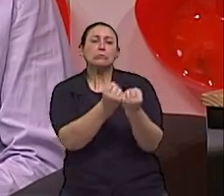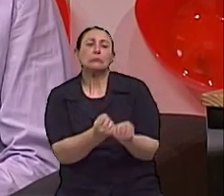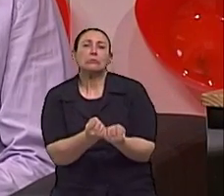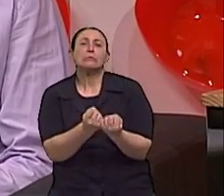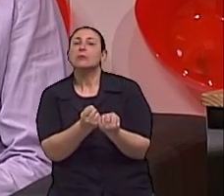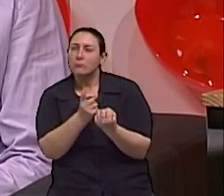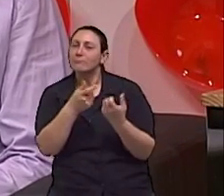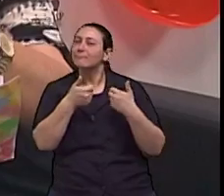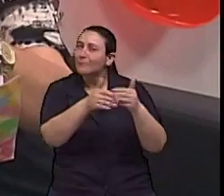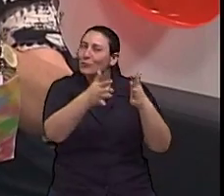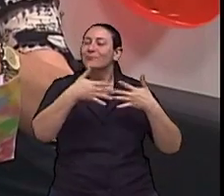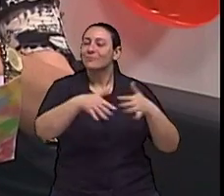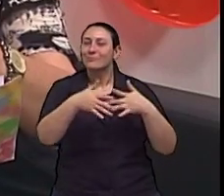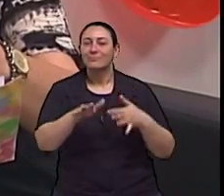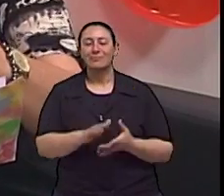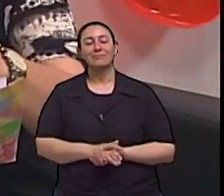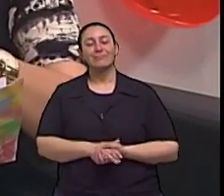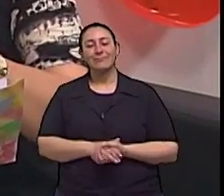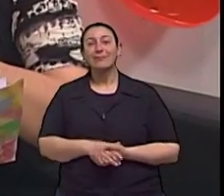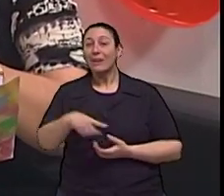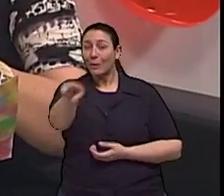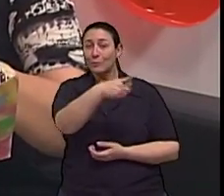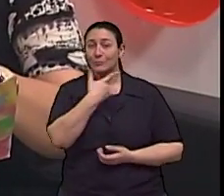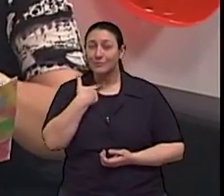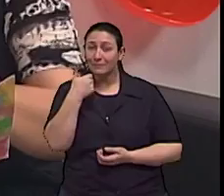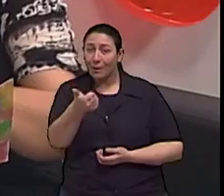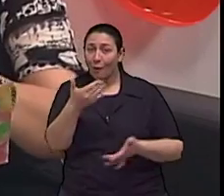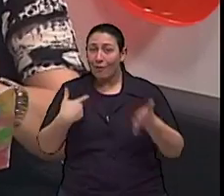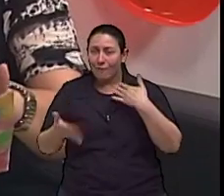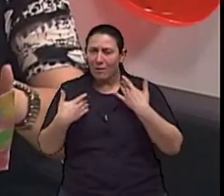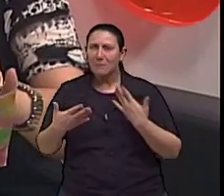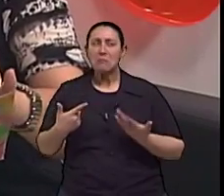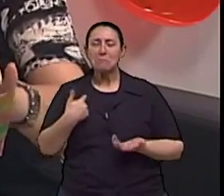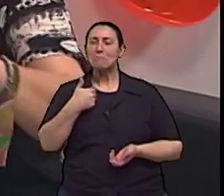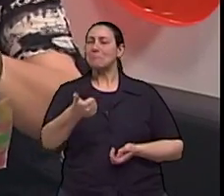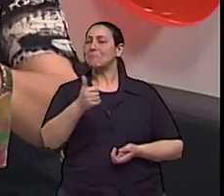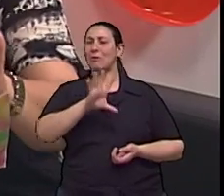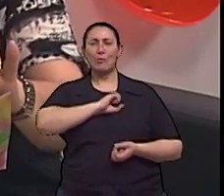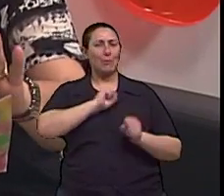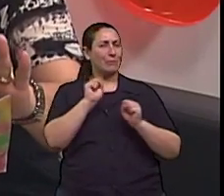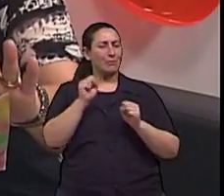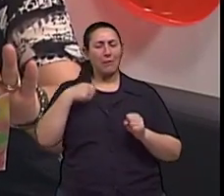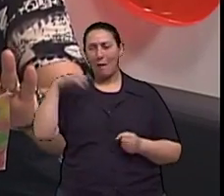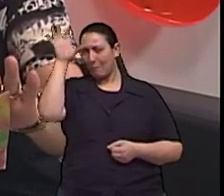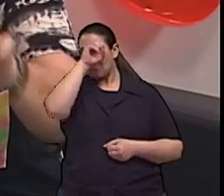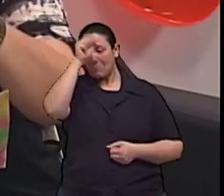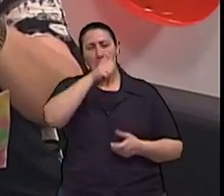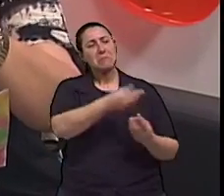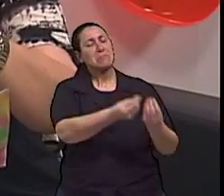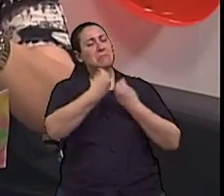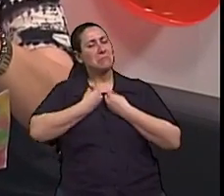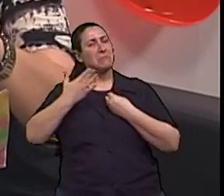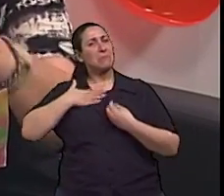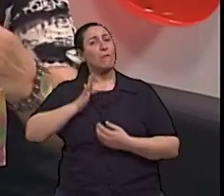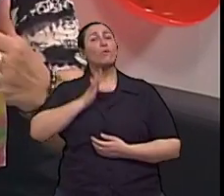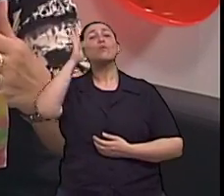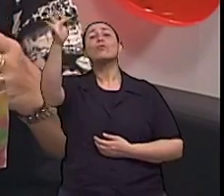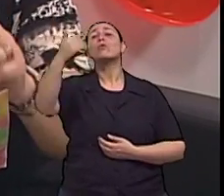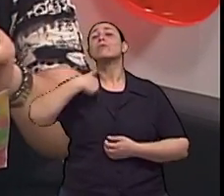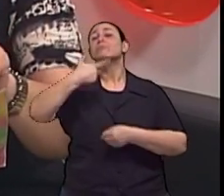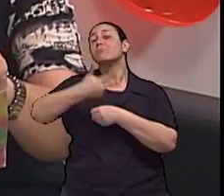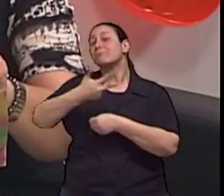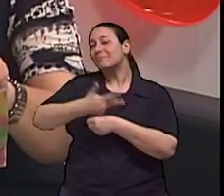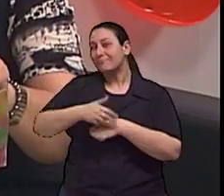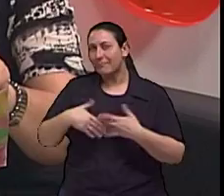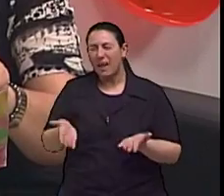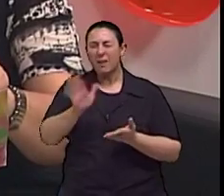psiquismo dele. Estão gostando da conversa? Eu tô adorando, tô aprendendo horrores para o meu envelhecimento. Vocês aí também? Mas agora a gente